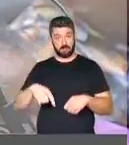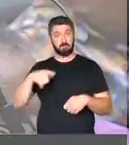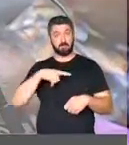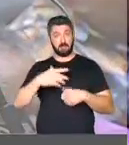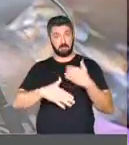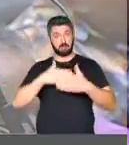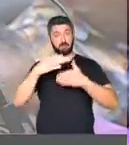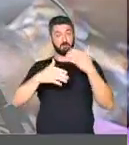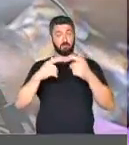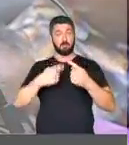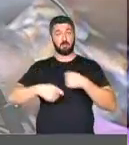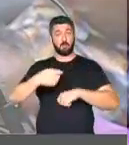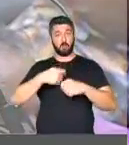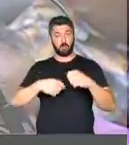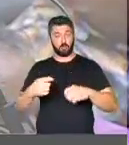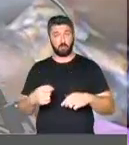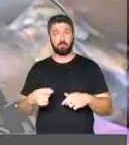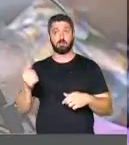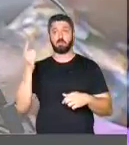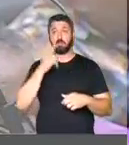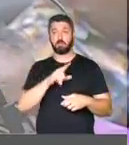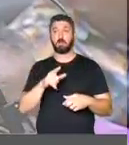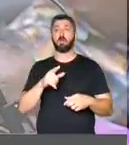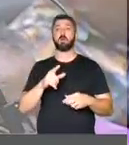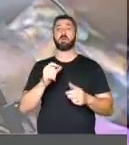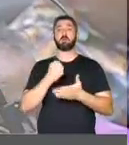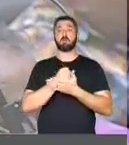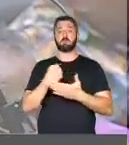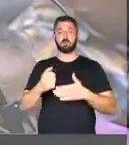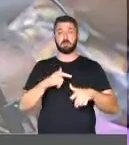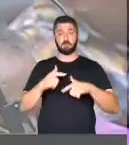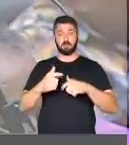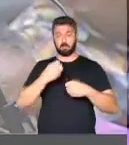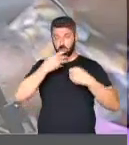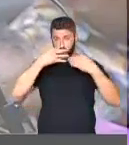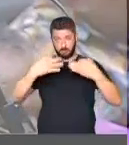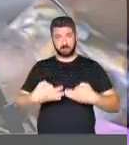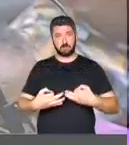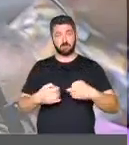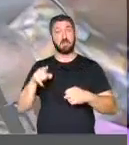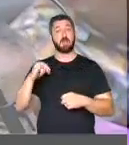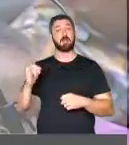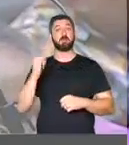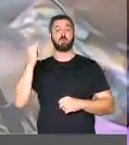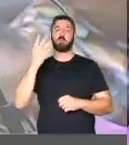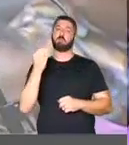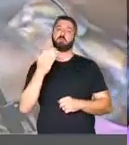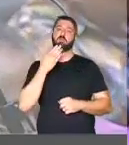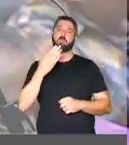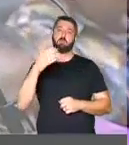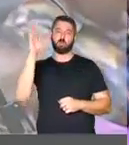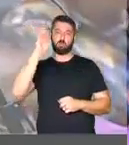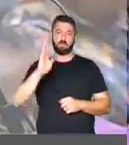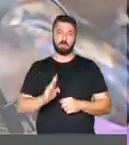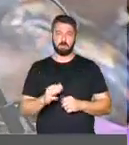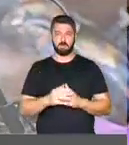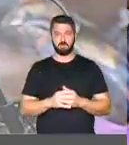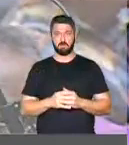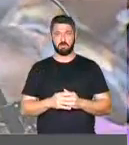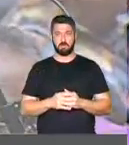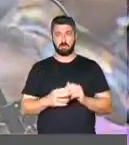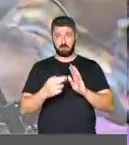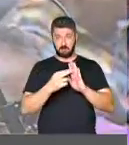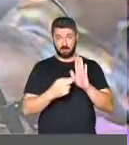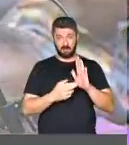produzir desenvolvimento econômico para geração de emprego digno, o que é fundamental para essa grande nação. Que